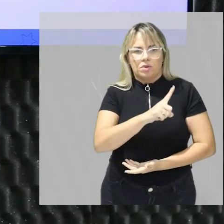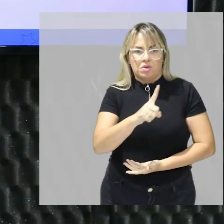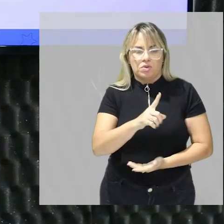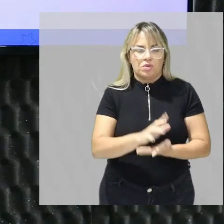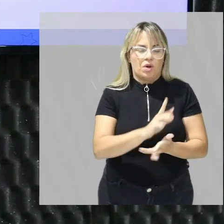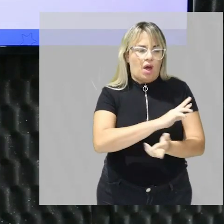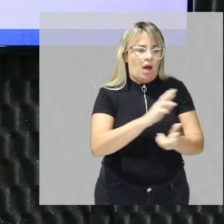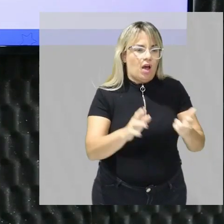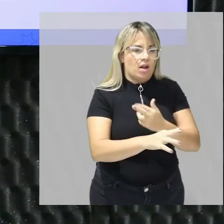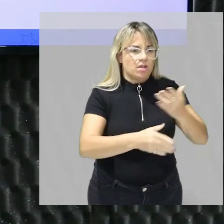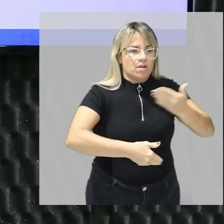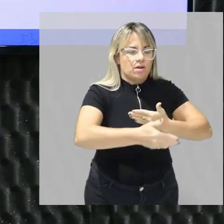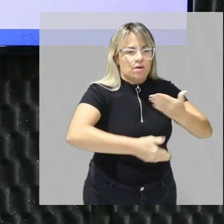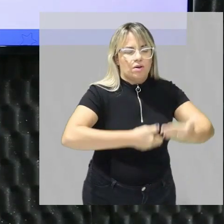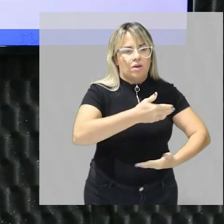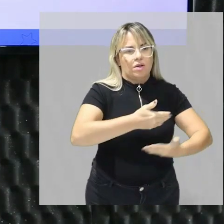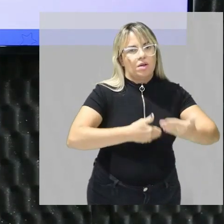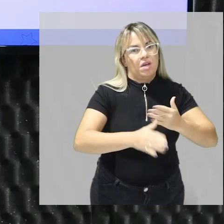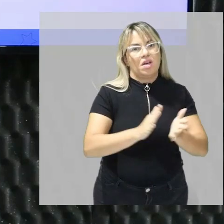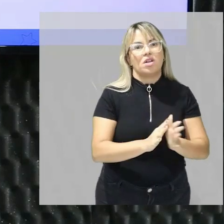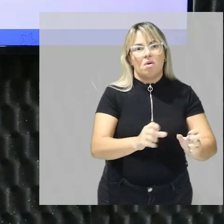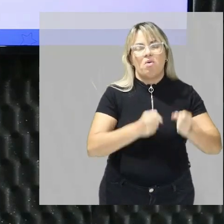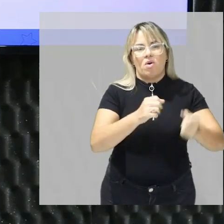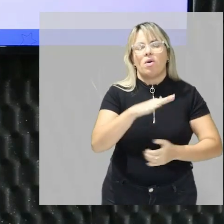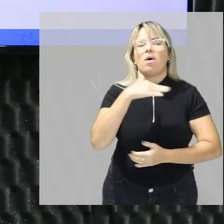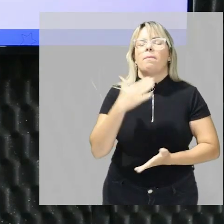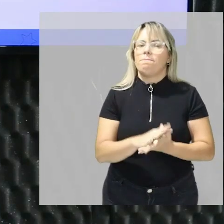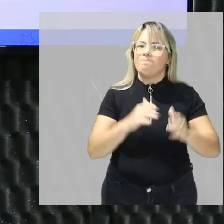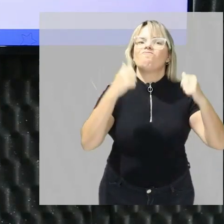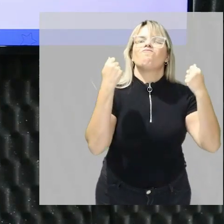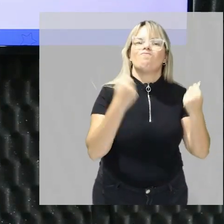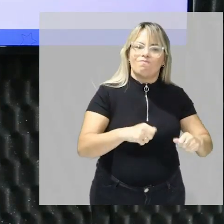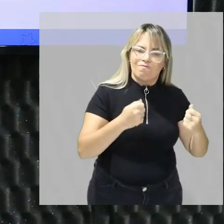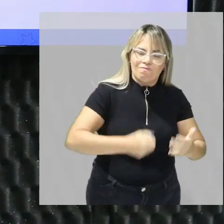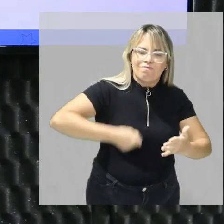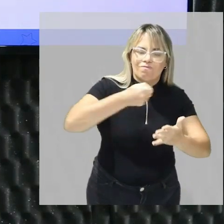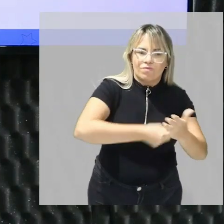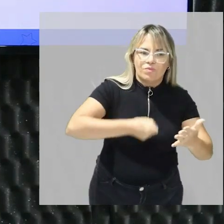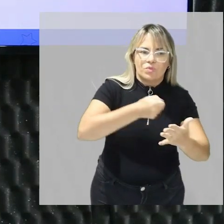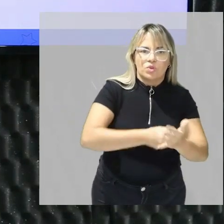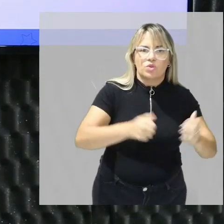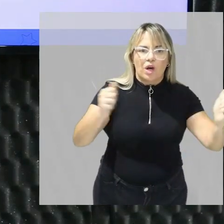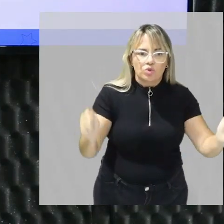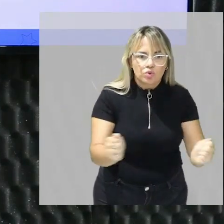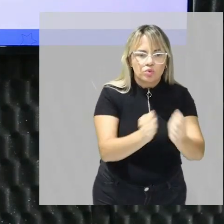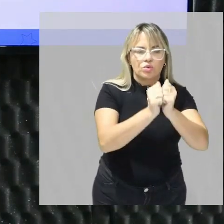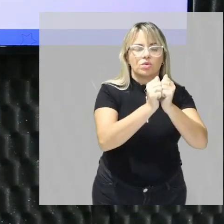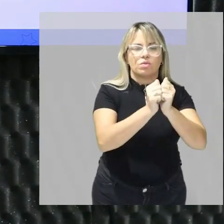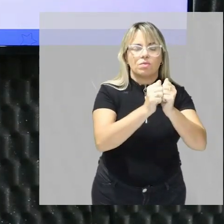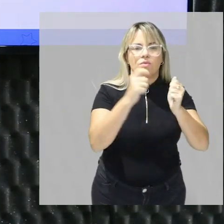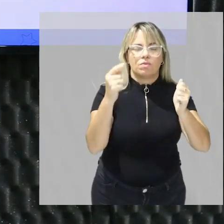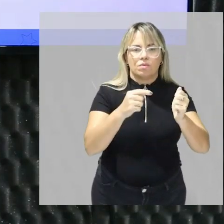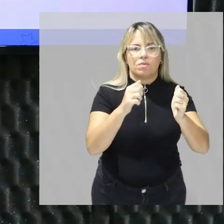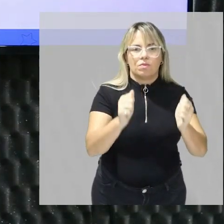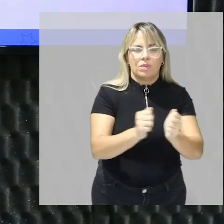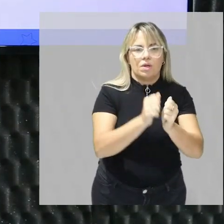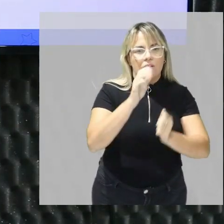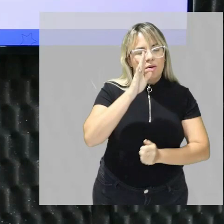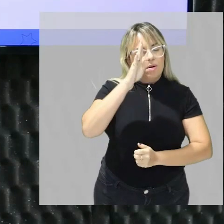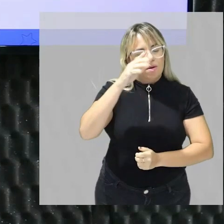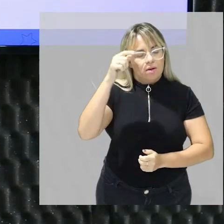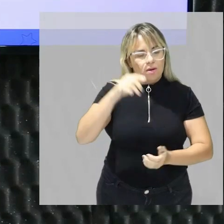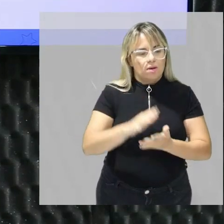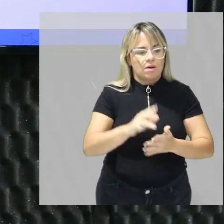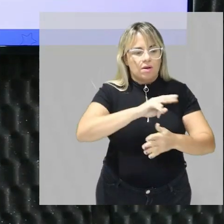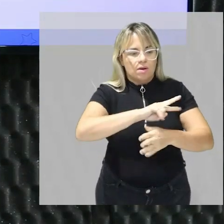essas relações aí, eles vão morrer. Eles precisam obrigatoriamente estar juntos, mesmo que sejam de espécies